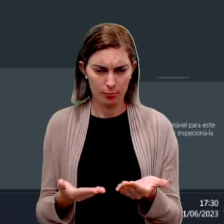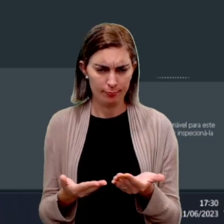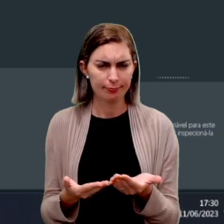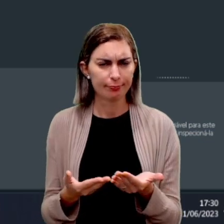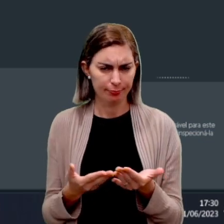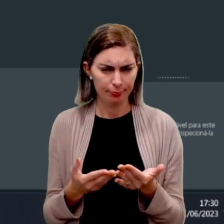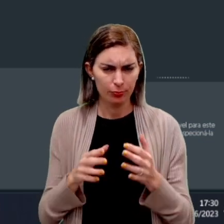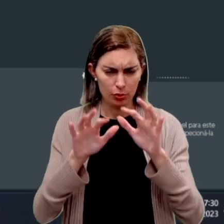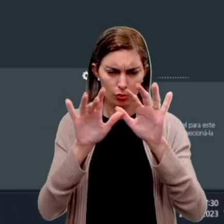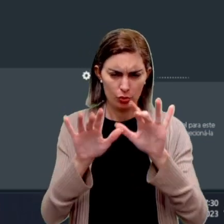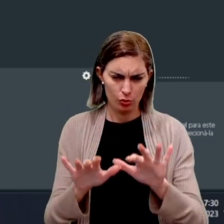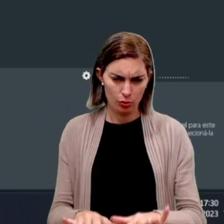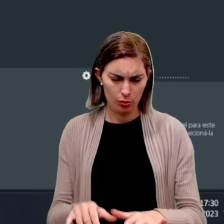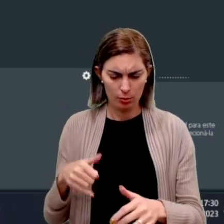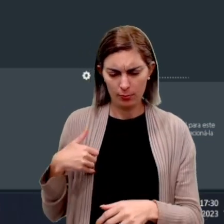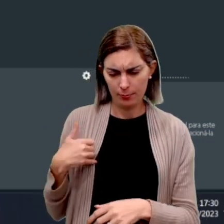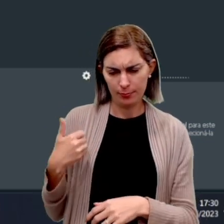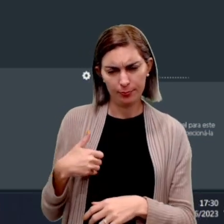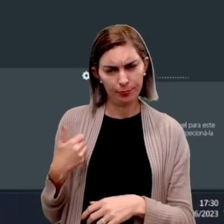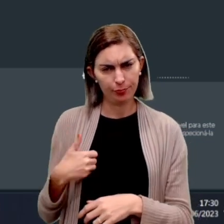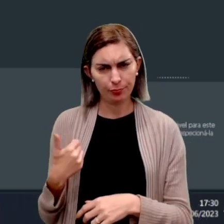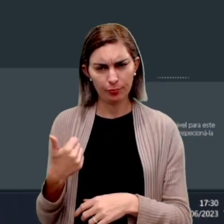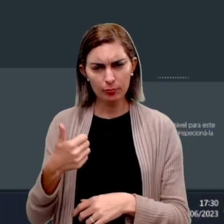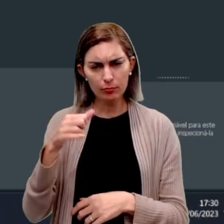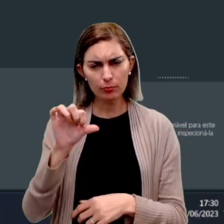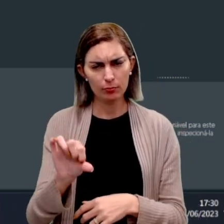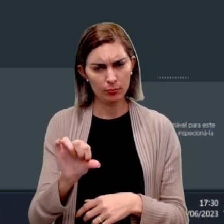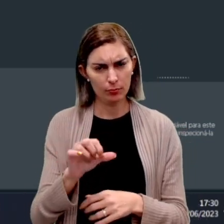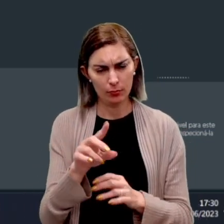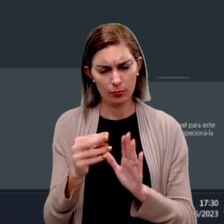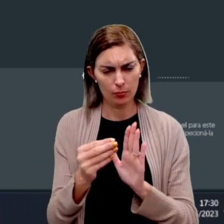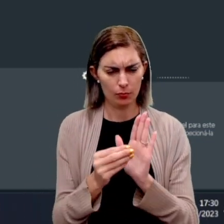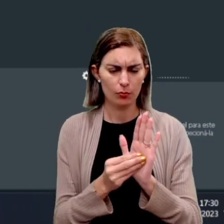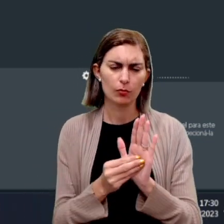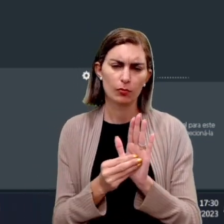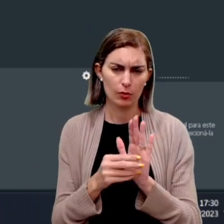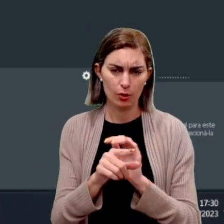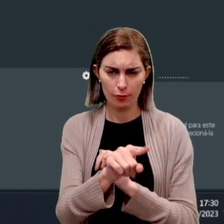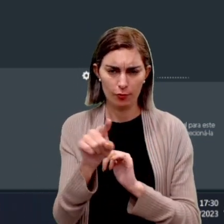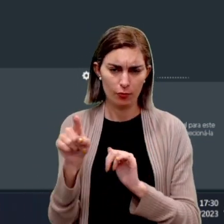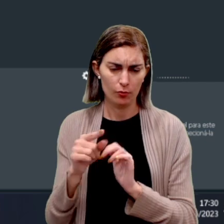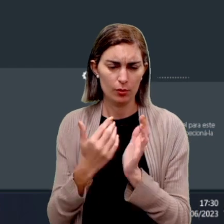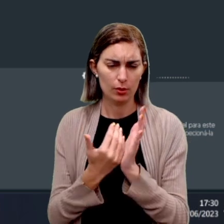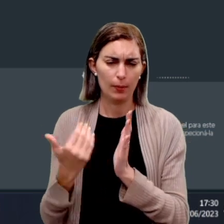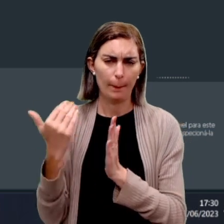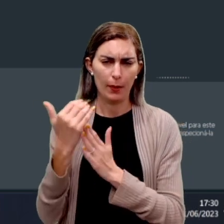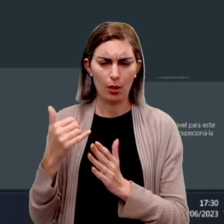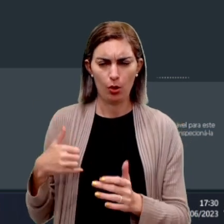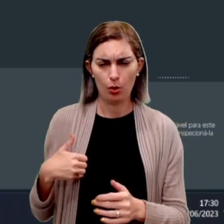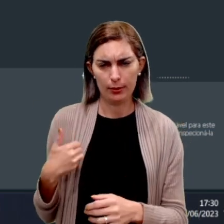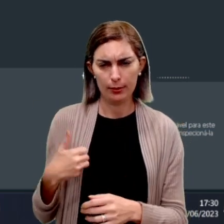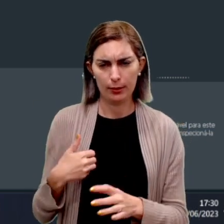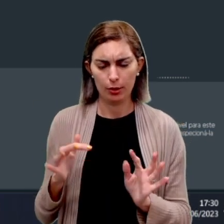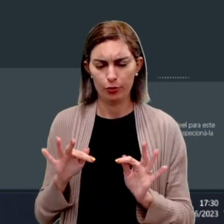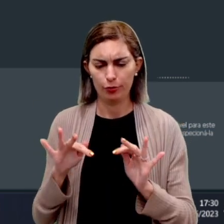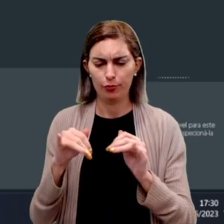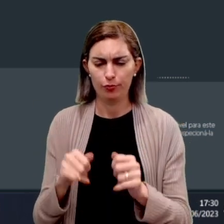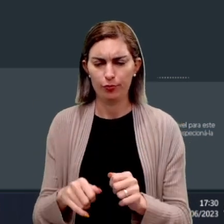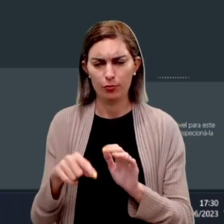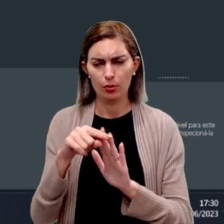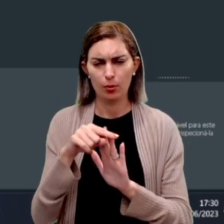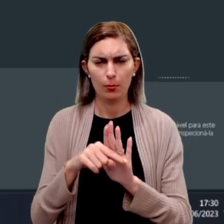Foi digitado a idade como 19 e ele colocou: você é maior de idade, e finalizou o